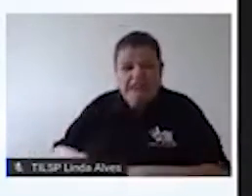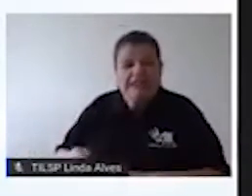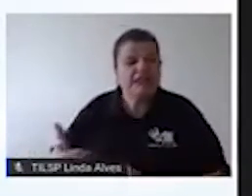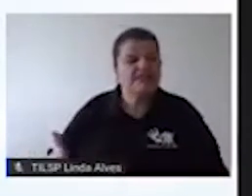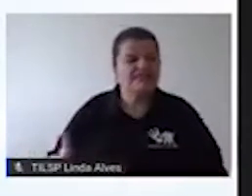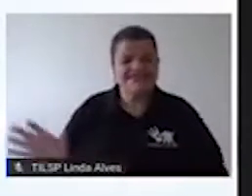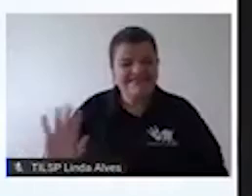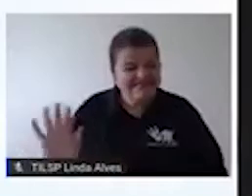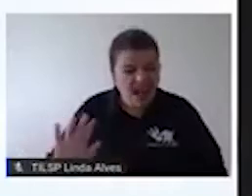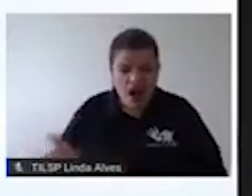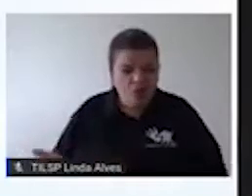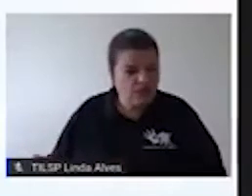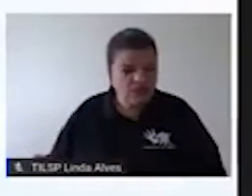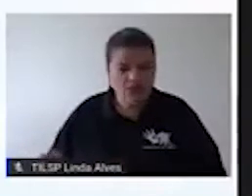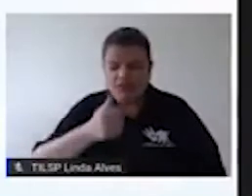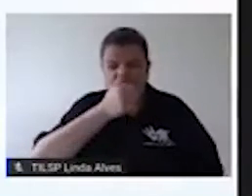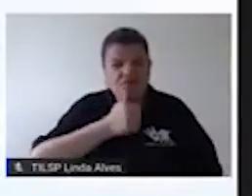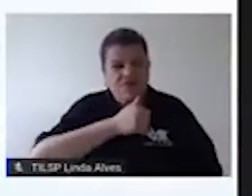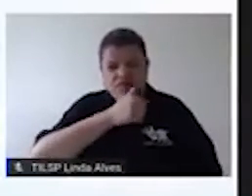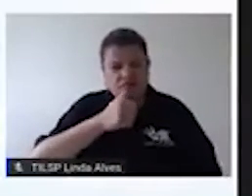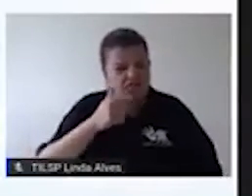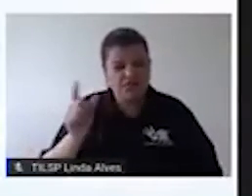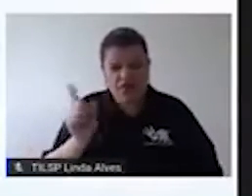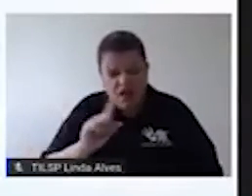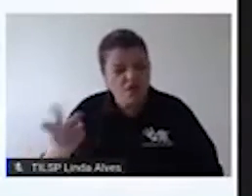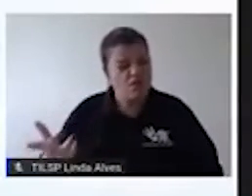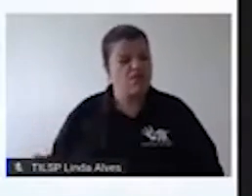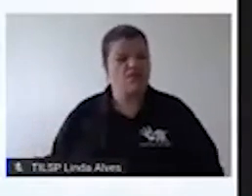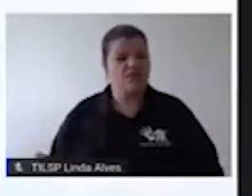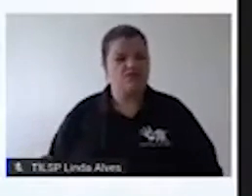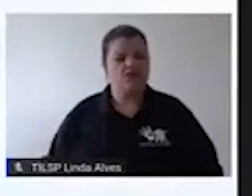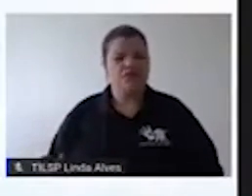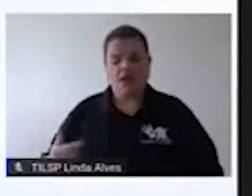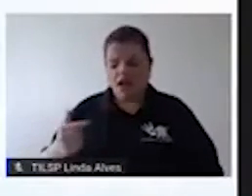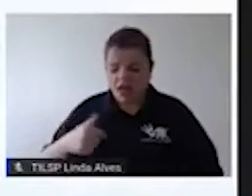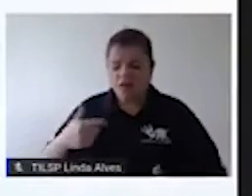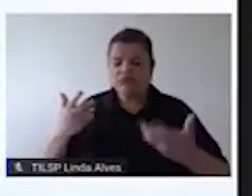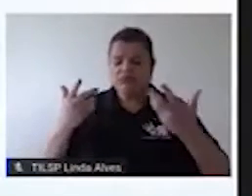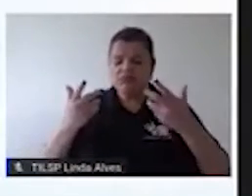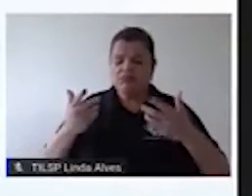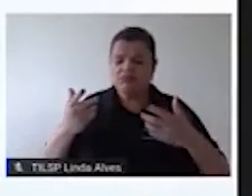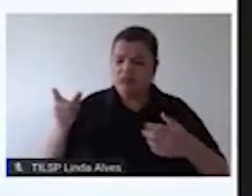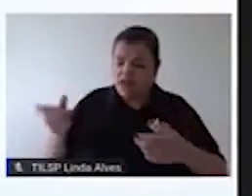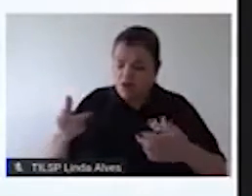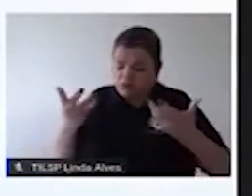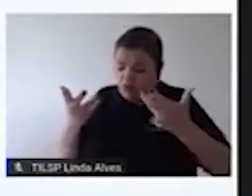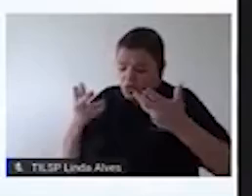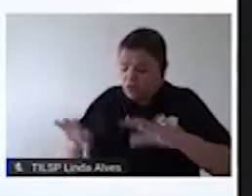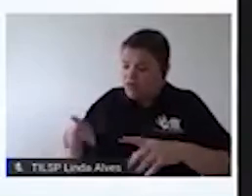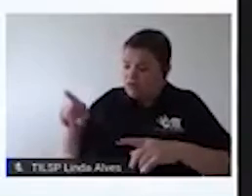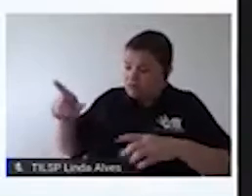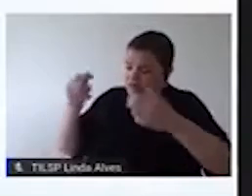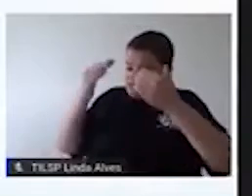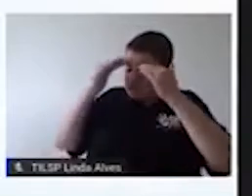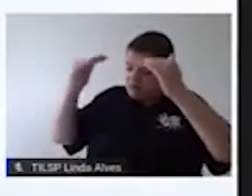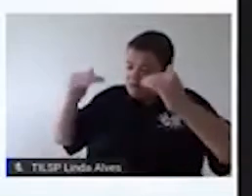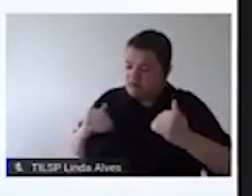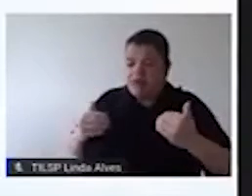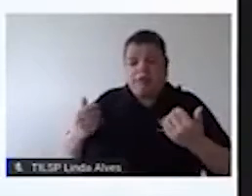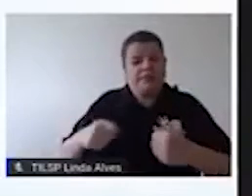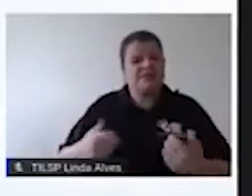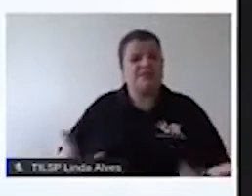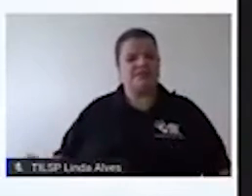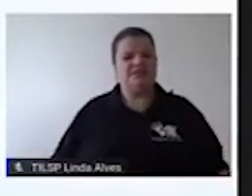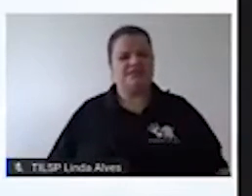uma série de situações que a própria vítima ela não constrói uma relação